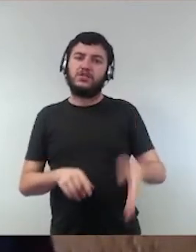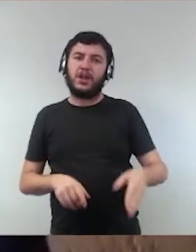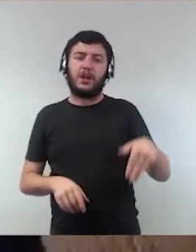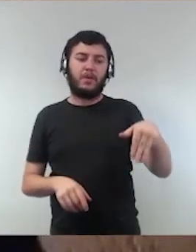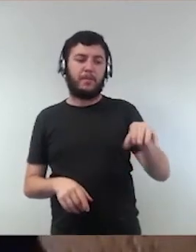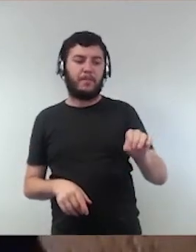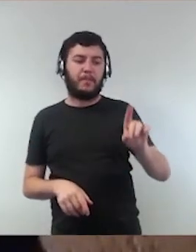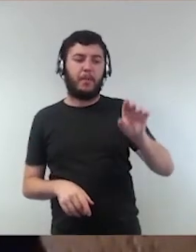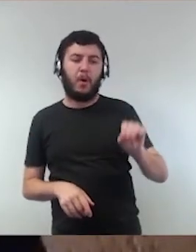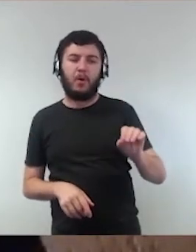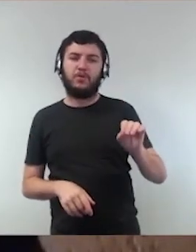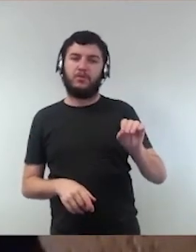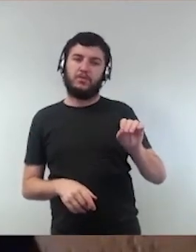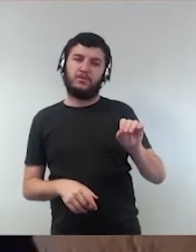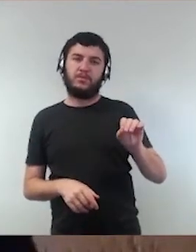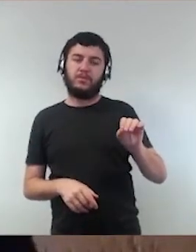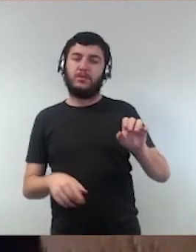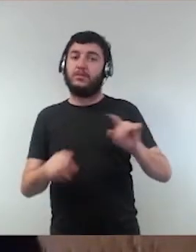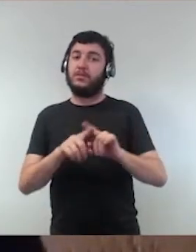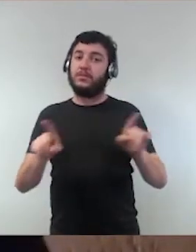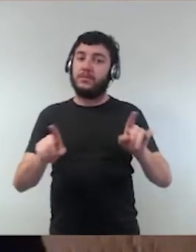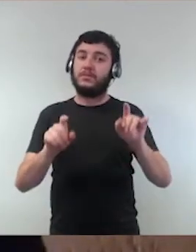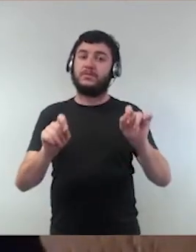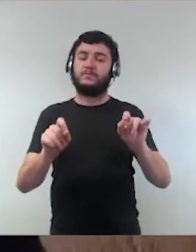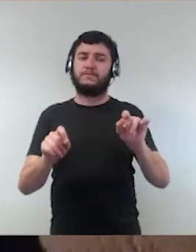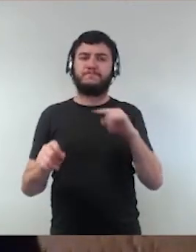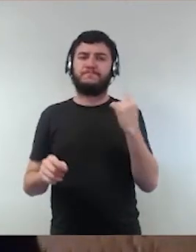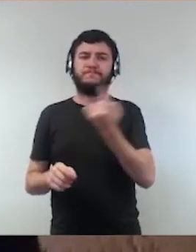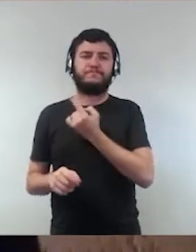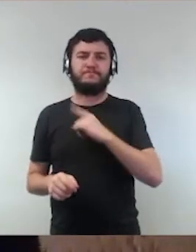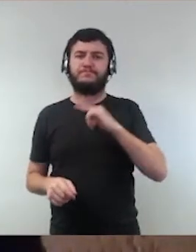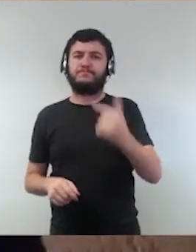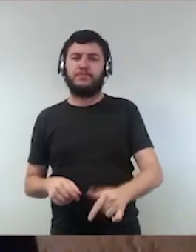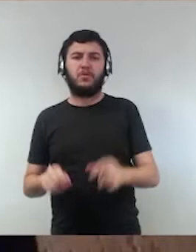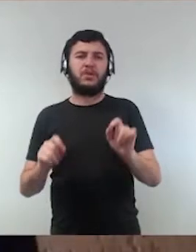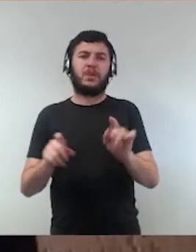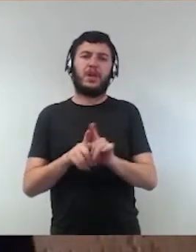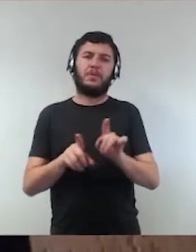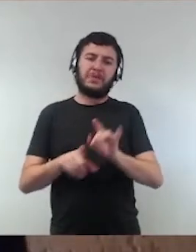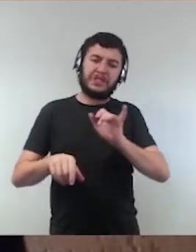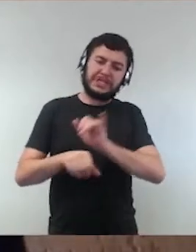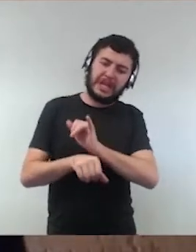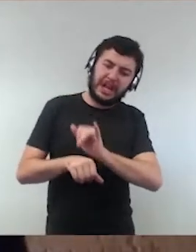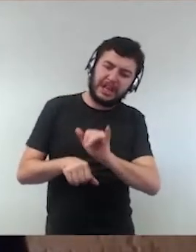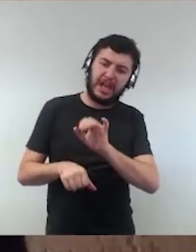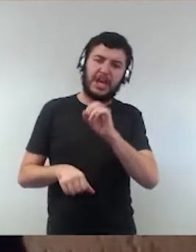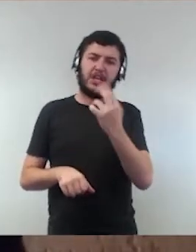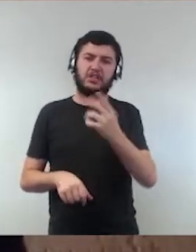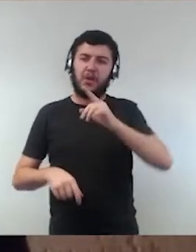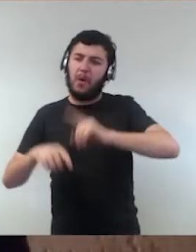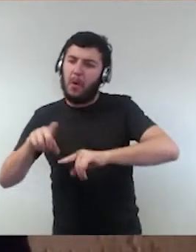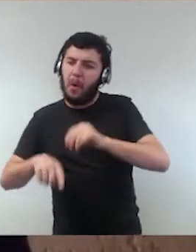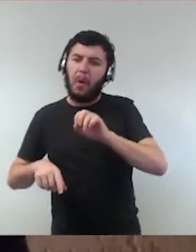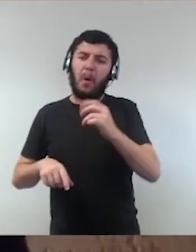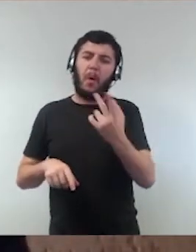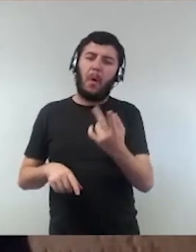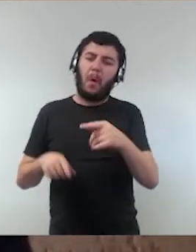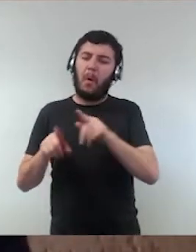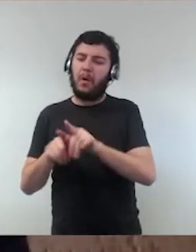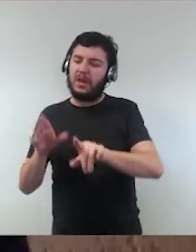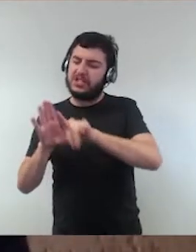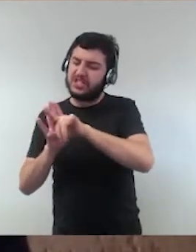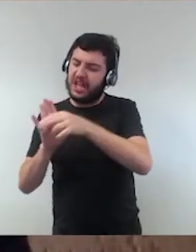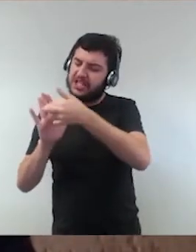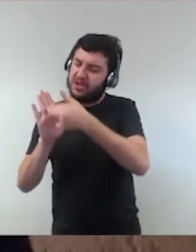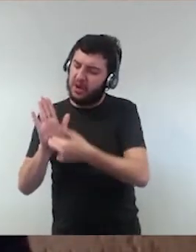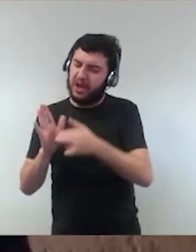pessoas, e na medida que nós não temos instrumentos para fazer esse gerenciamento, nós estamos perdendo não um pouco da nossa privacidade,